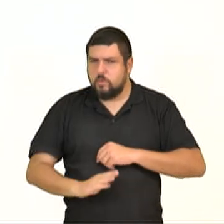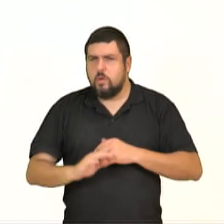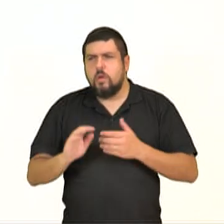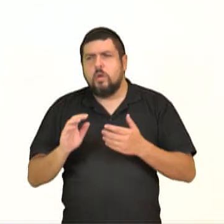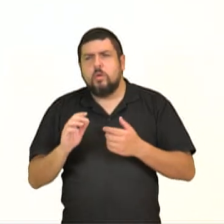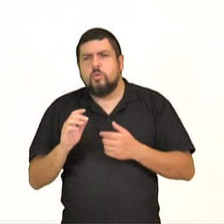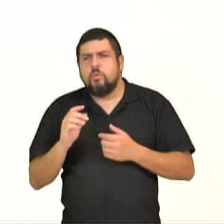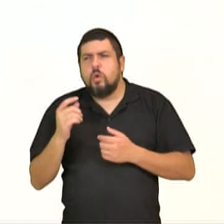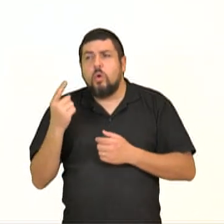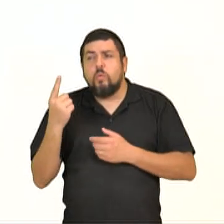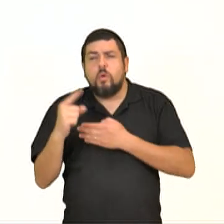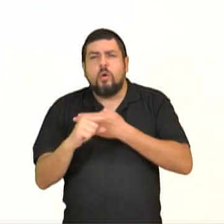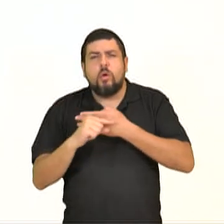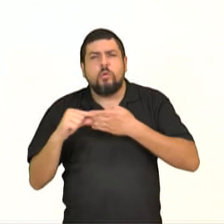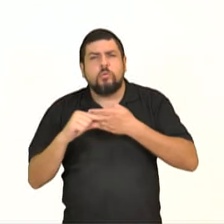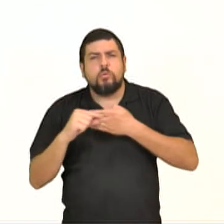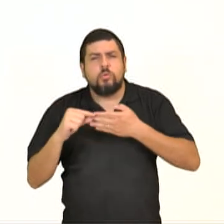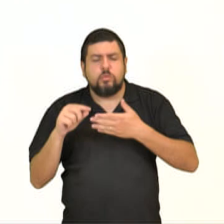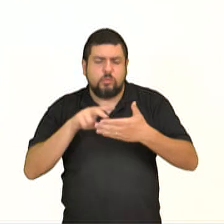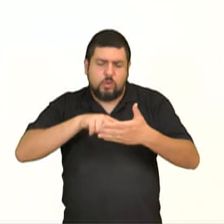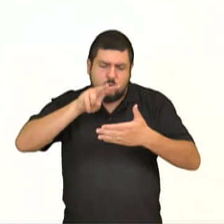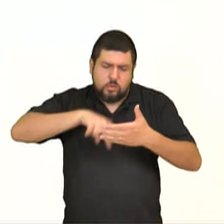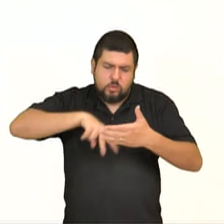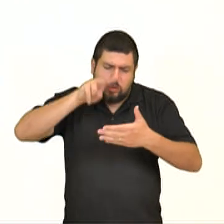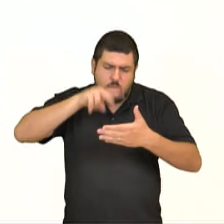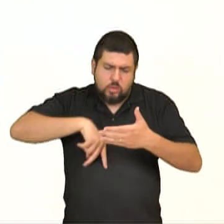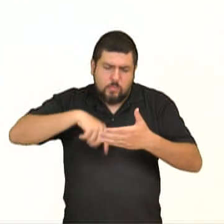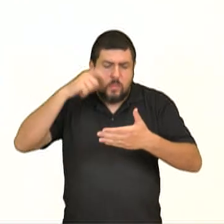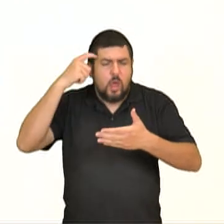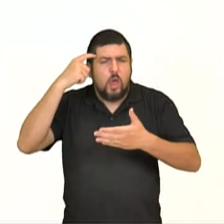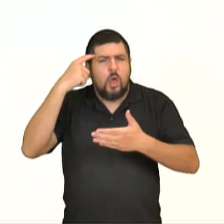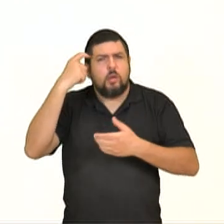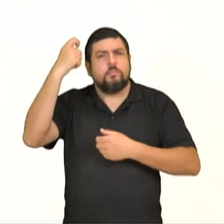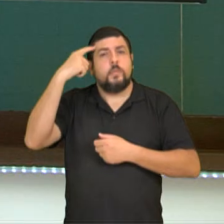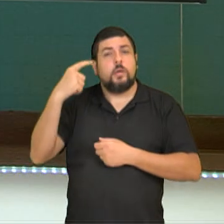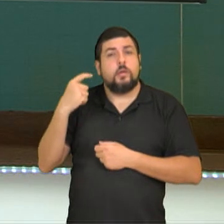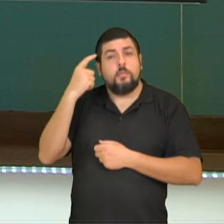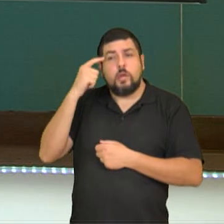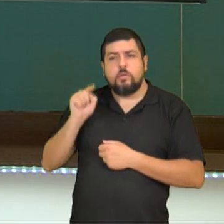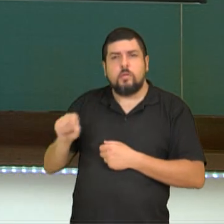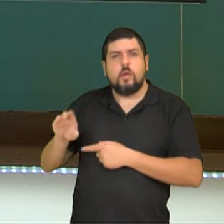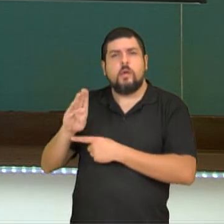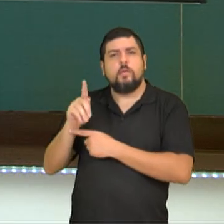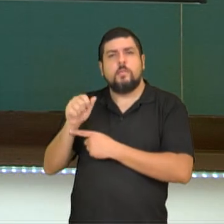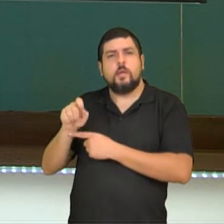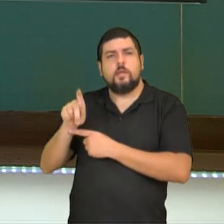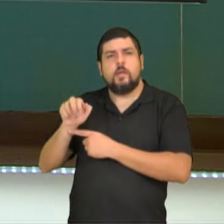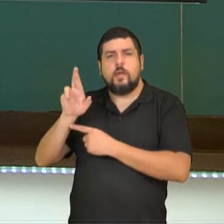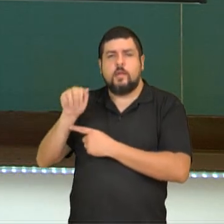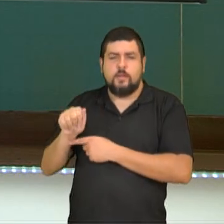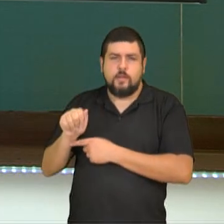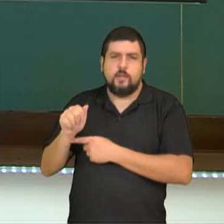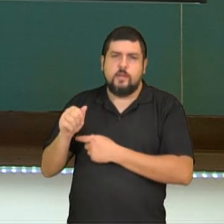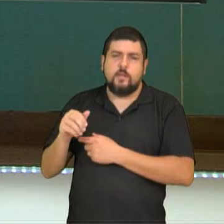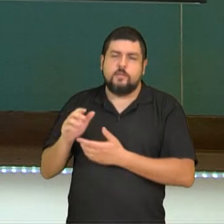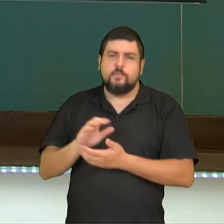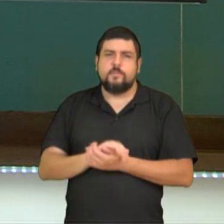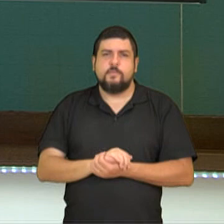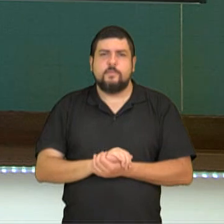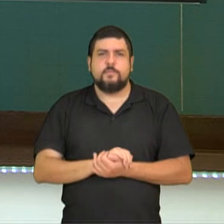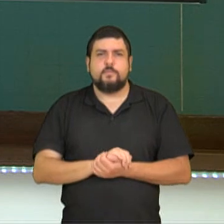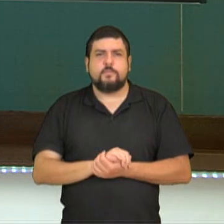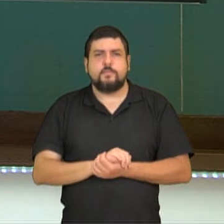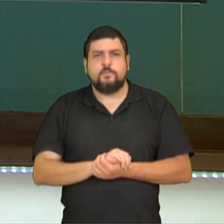essa obra e atribuiu esse nome à fórmula. Então, ele analisou essas descrições e atribuiu esse nome, tá